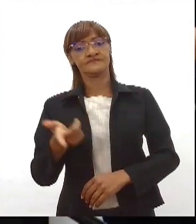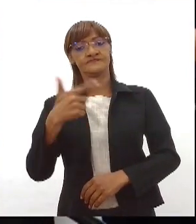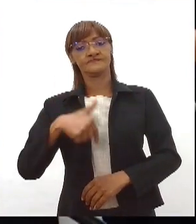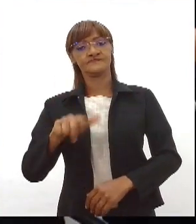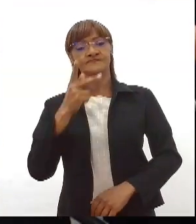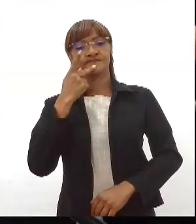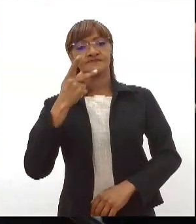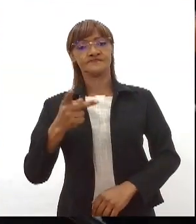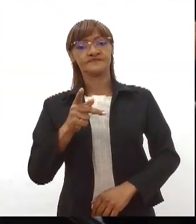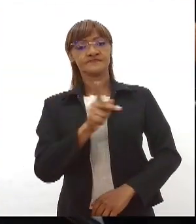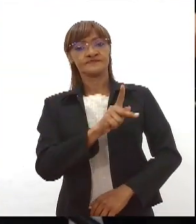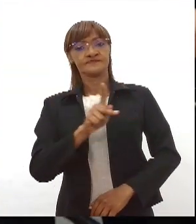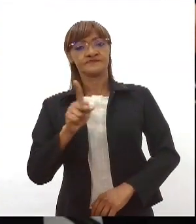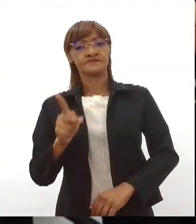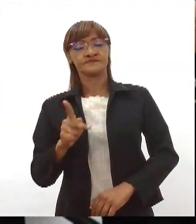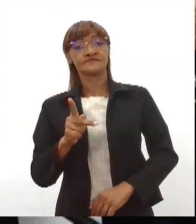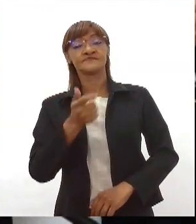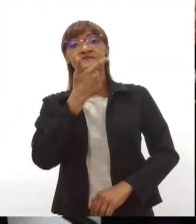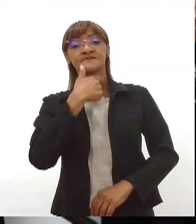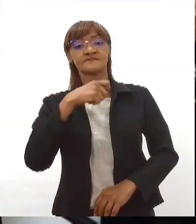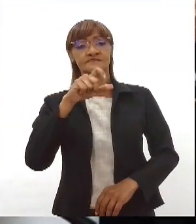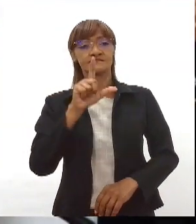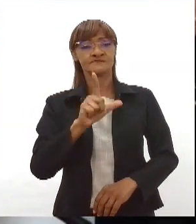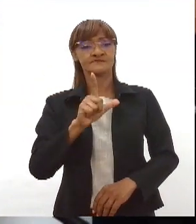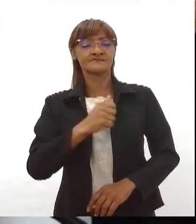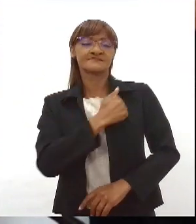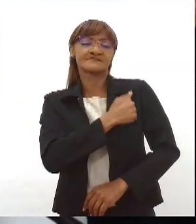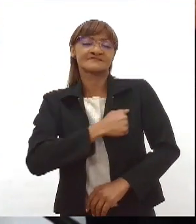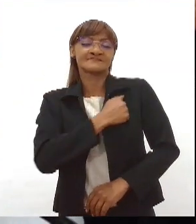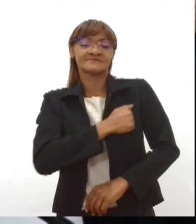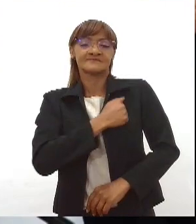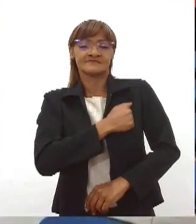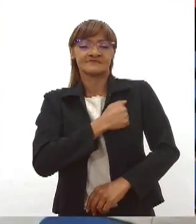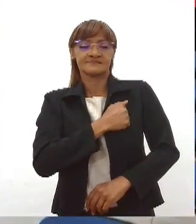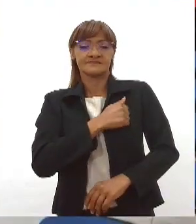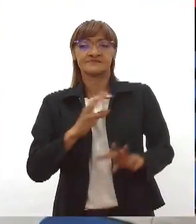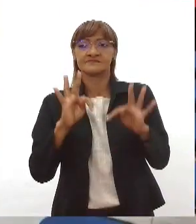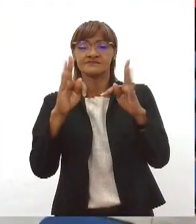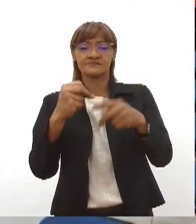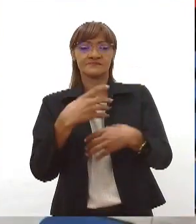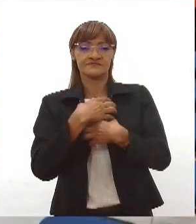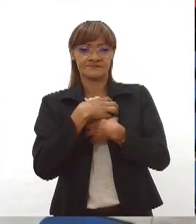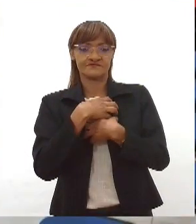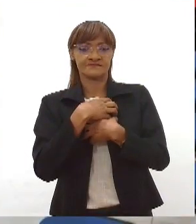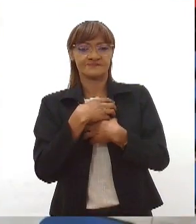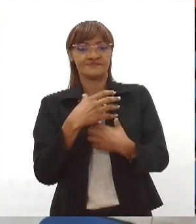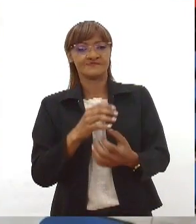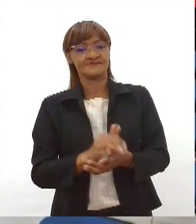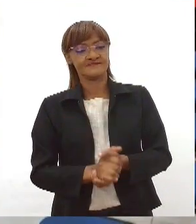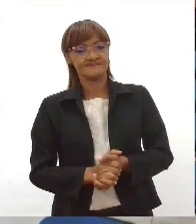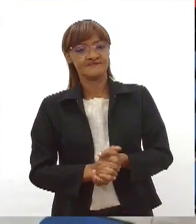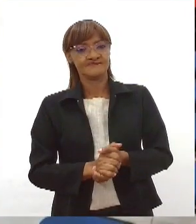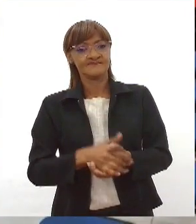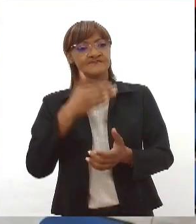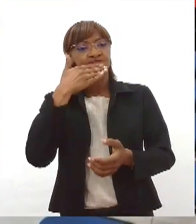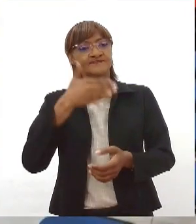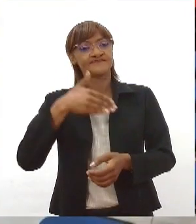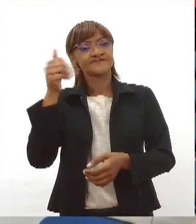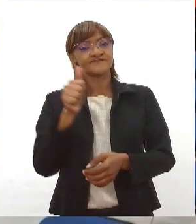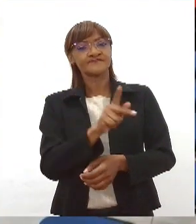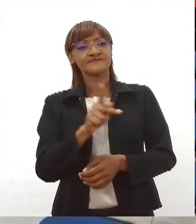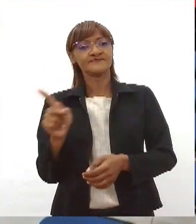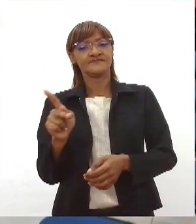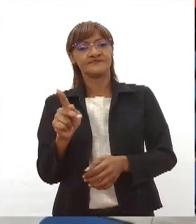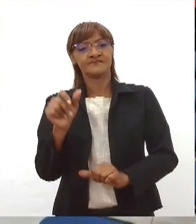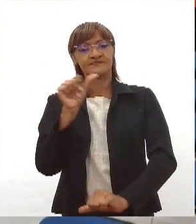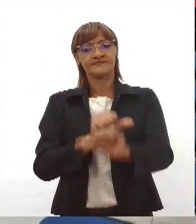presidente Luciano bispo deixará saudades aos colaboradores maior feito desse presente pra gente foi transformar a